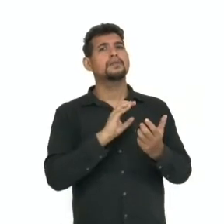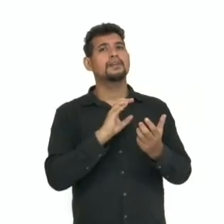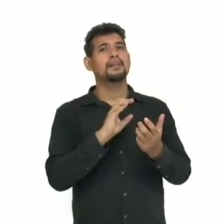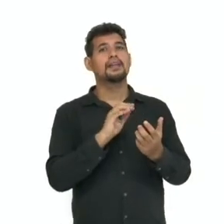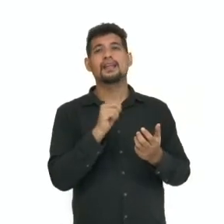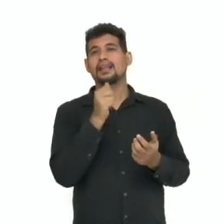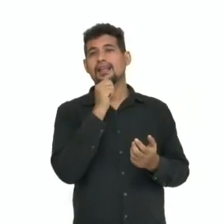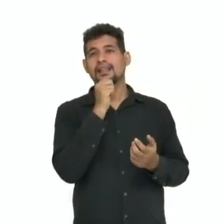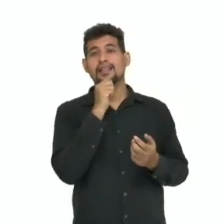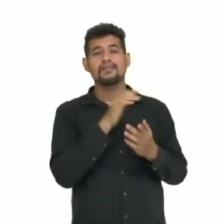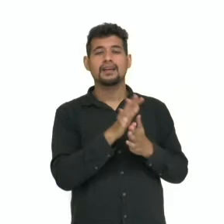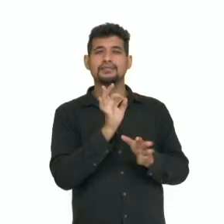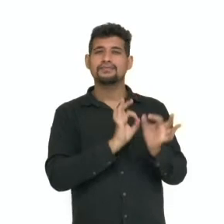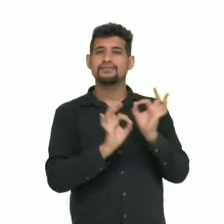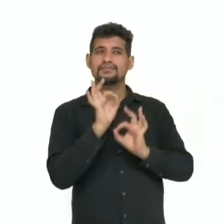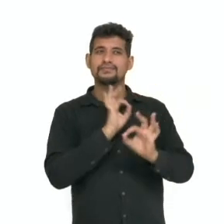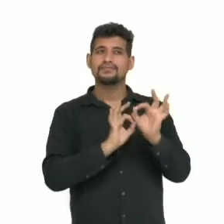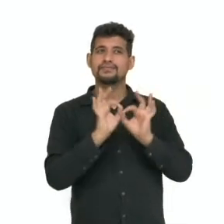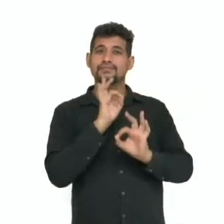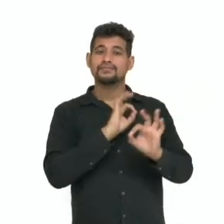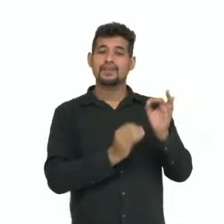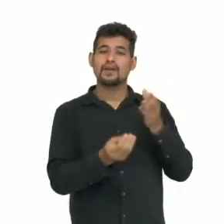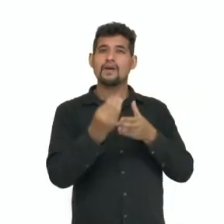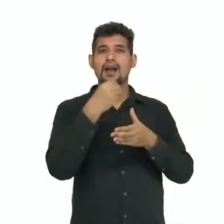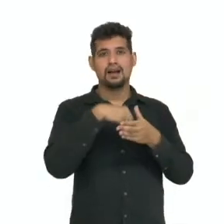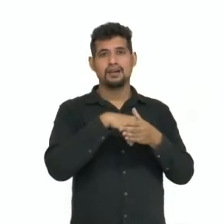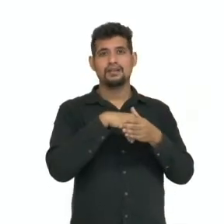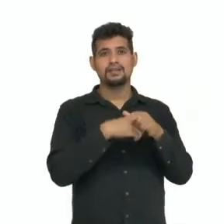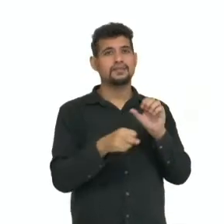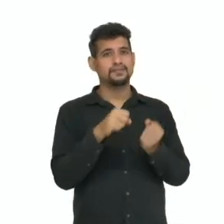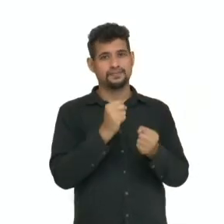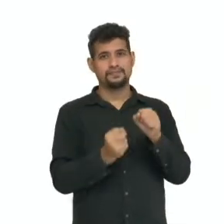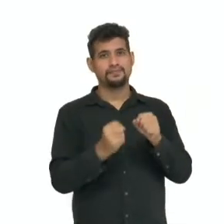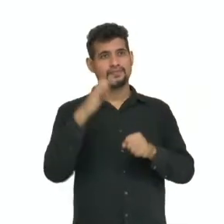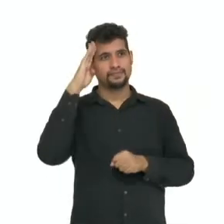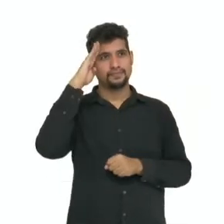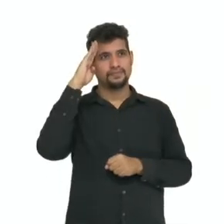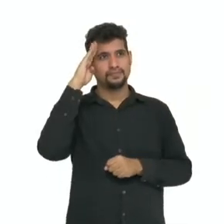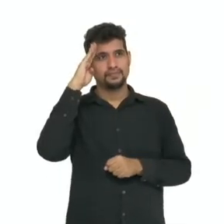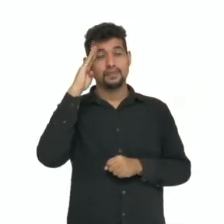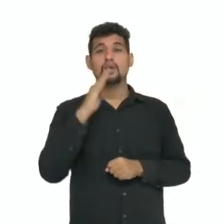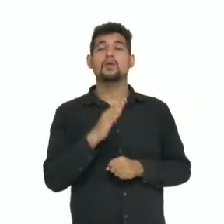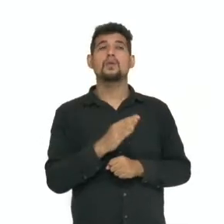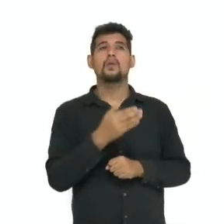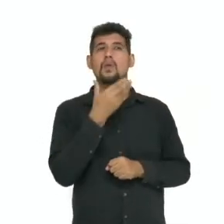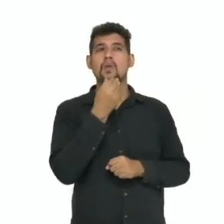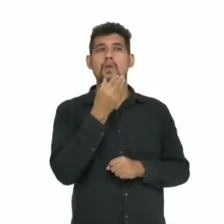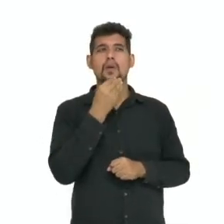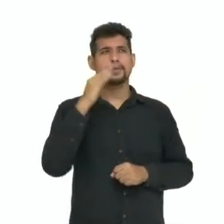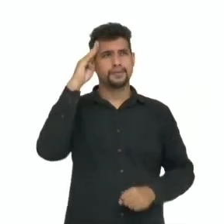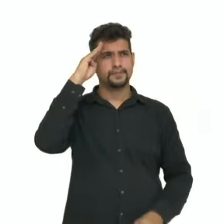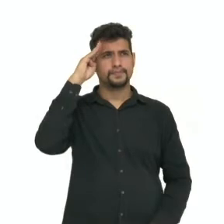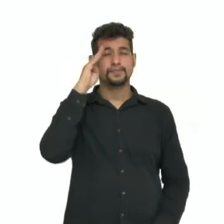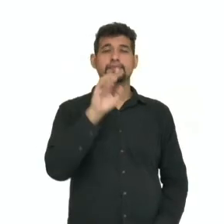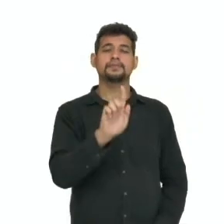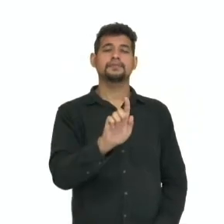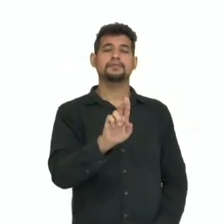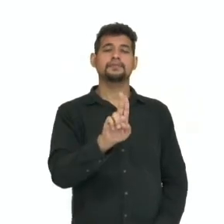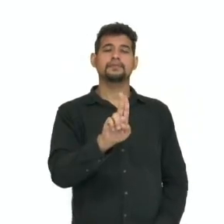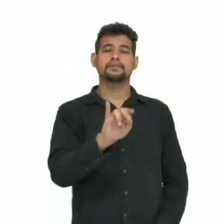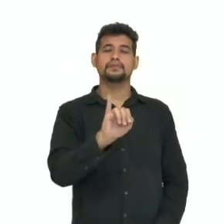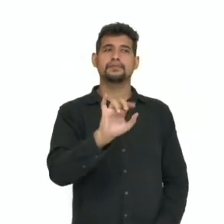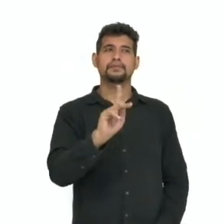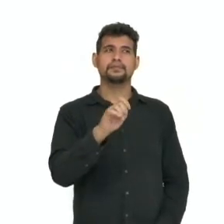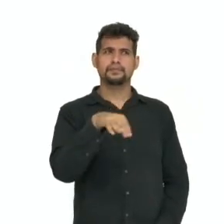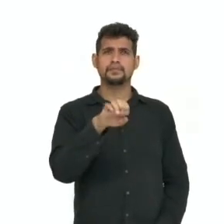estava sendo preparada dentro do veículo, dentro do carro dos agentes. O sargento Guilherme do Rosário morreu na